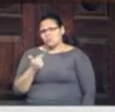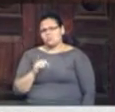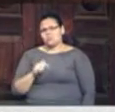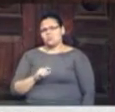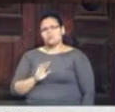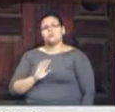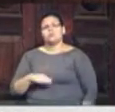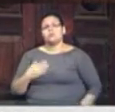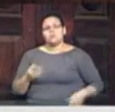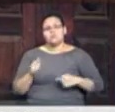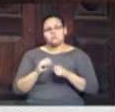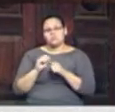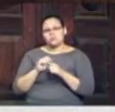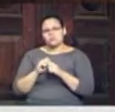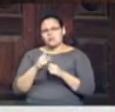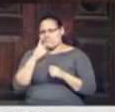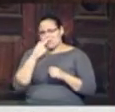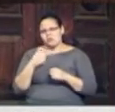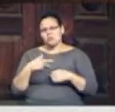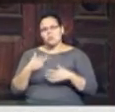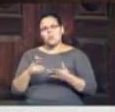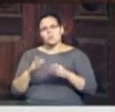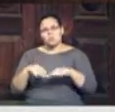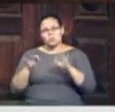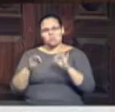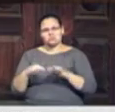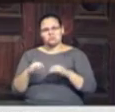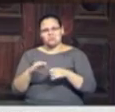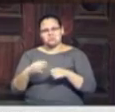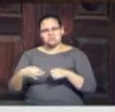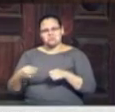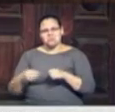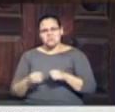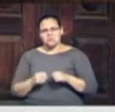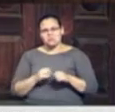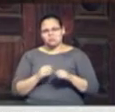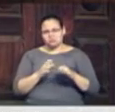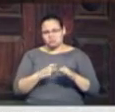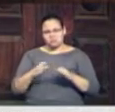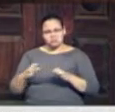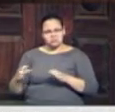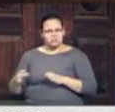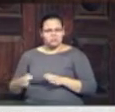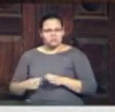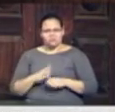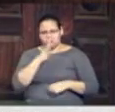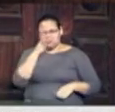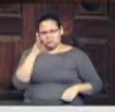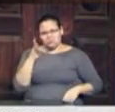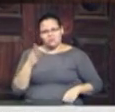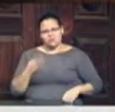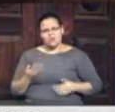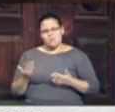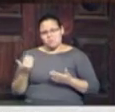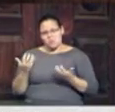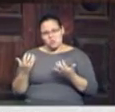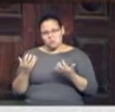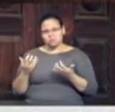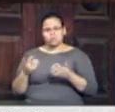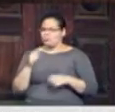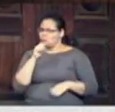Costurou-se uma colcha de muitos retalhos com as mãos de quem não